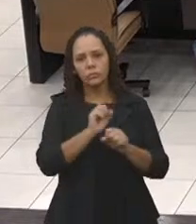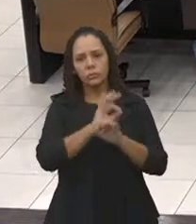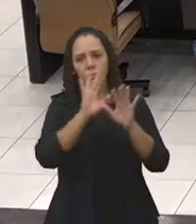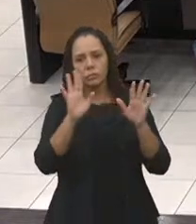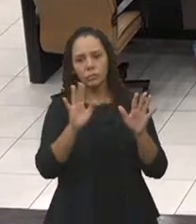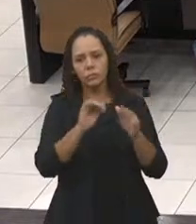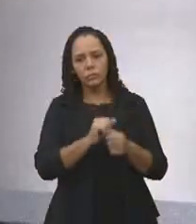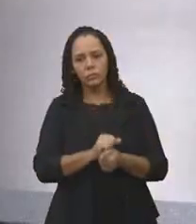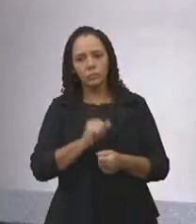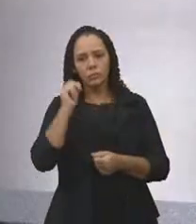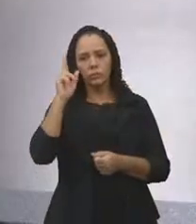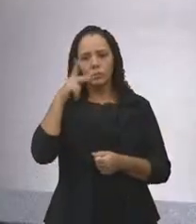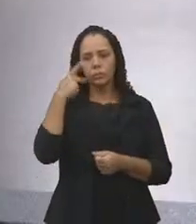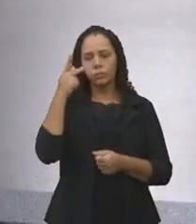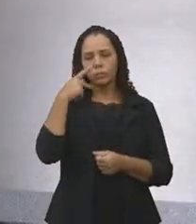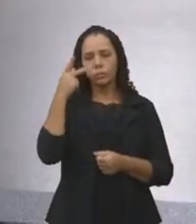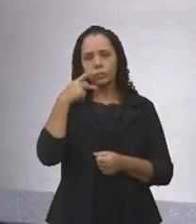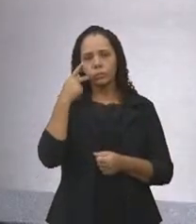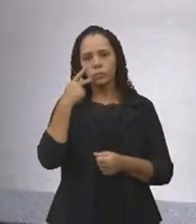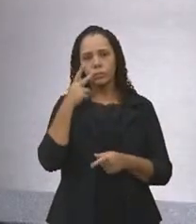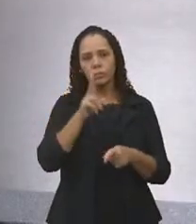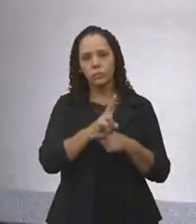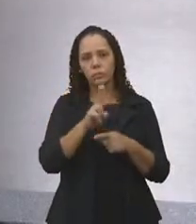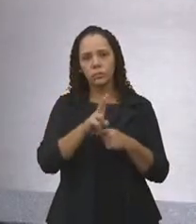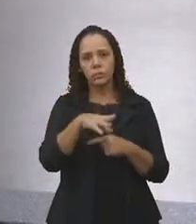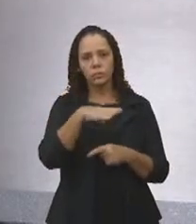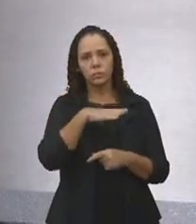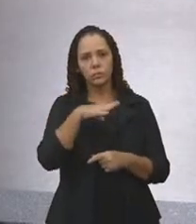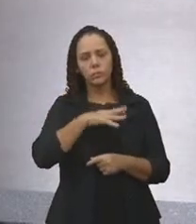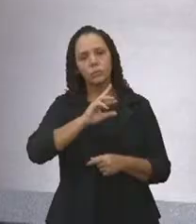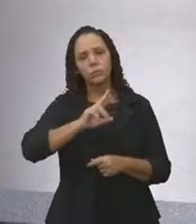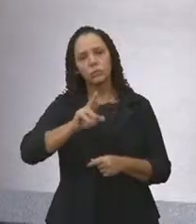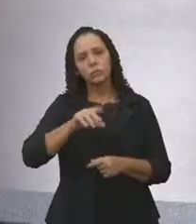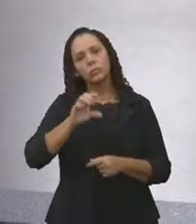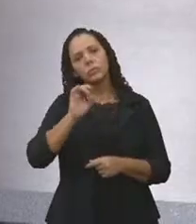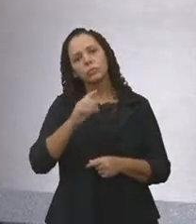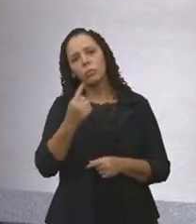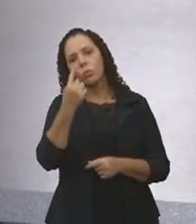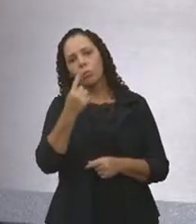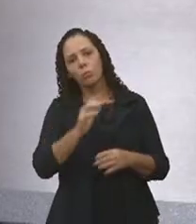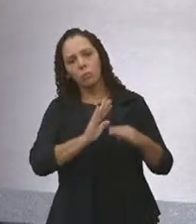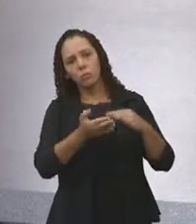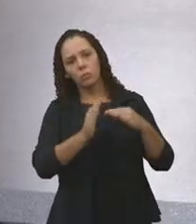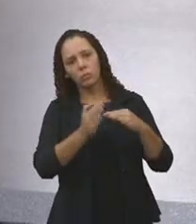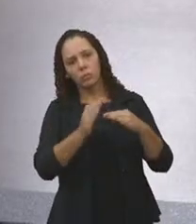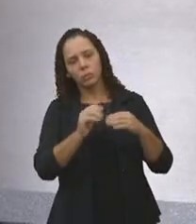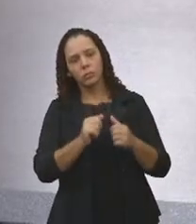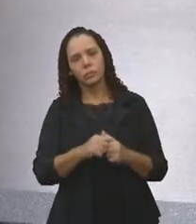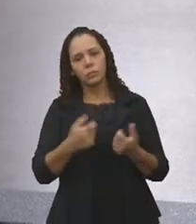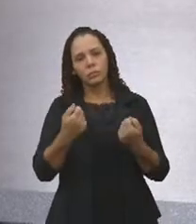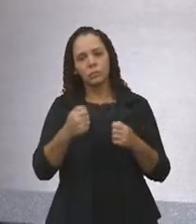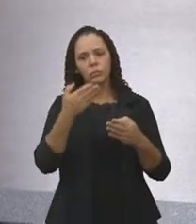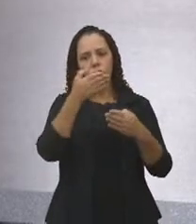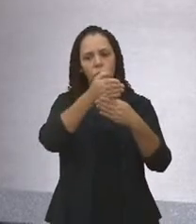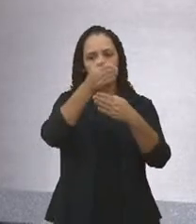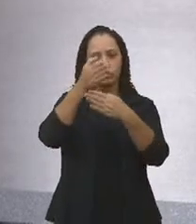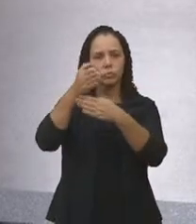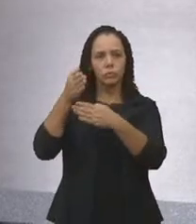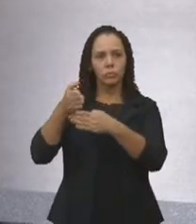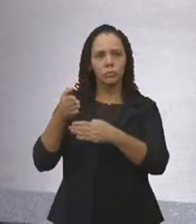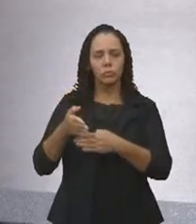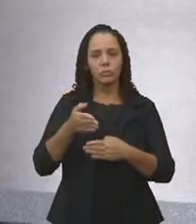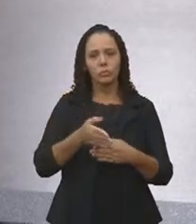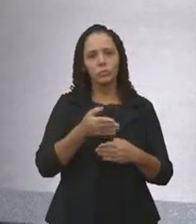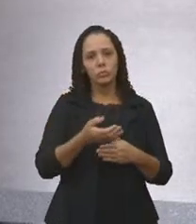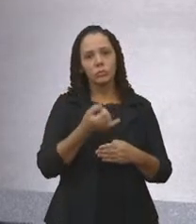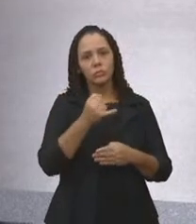aqui, o vereador ele governa para a cidade de Jacareí, não somente para o bairro, e tem que andar. Eu concordo com ele. Se um